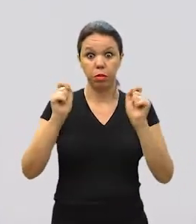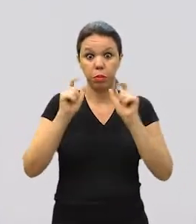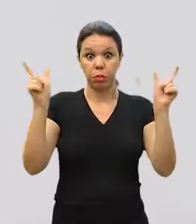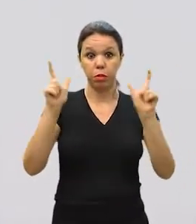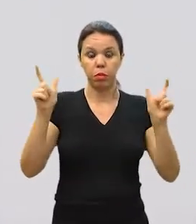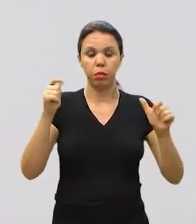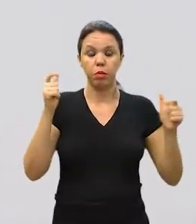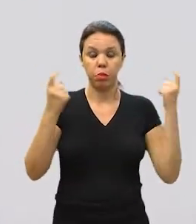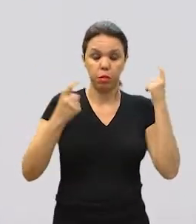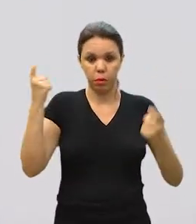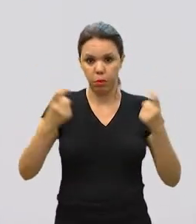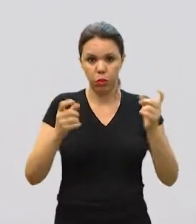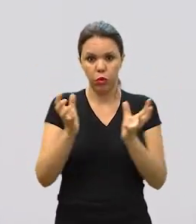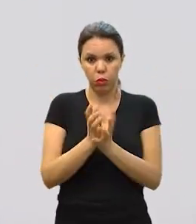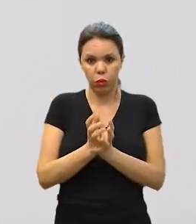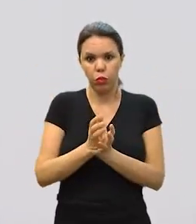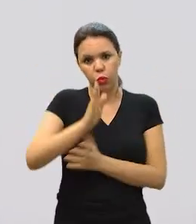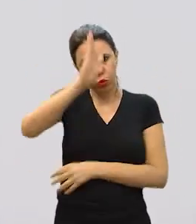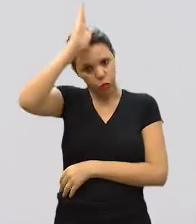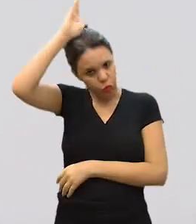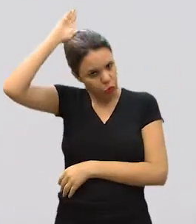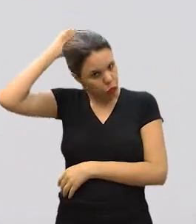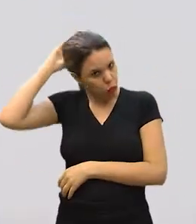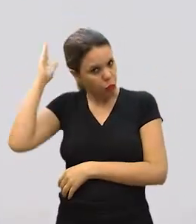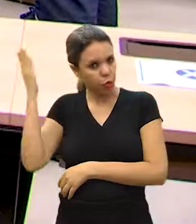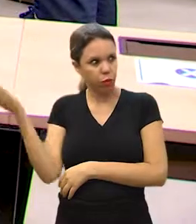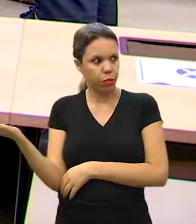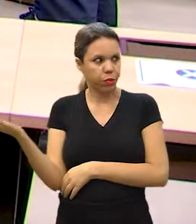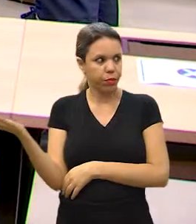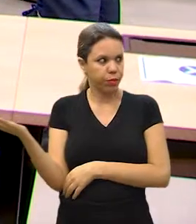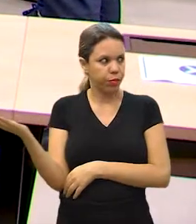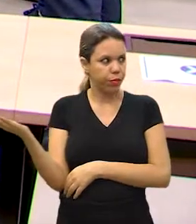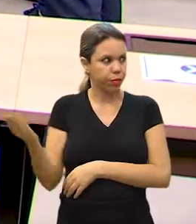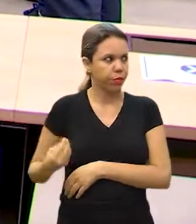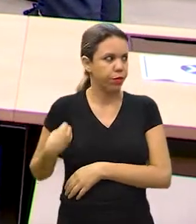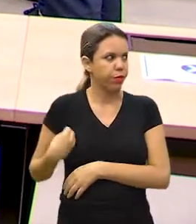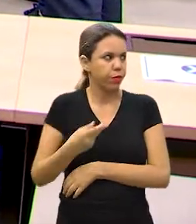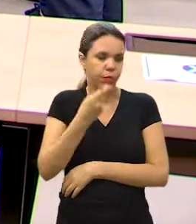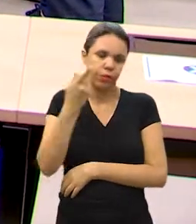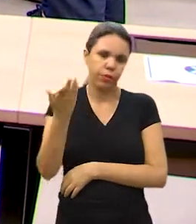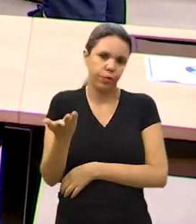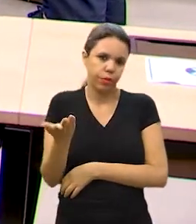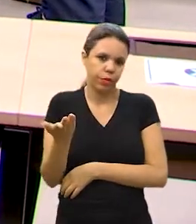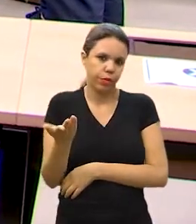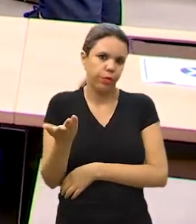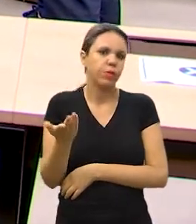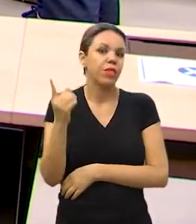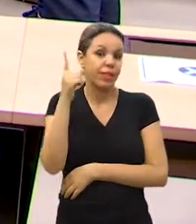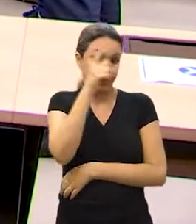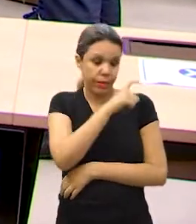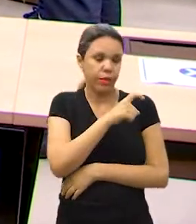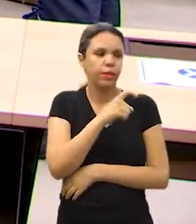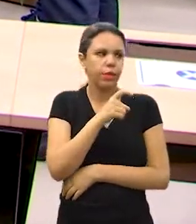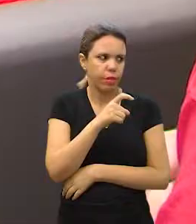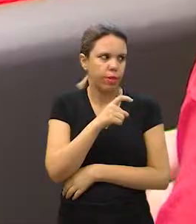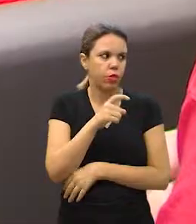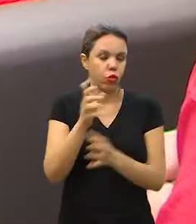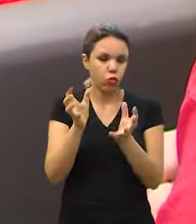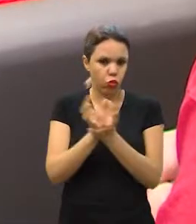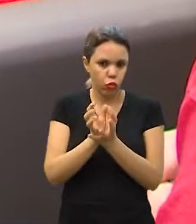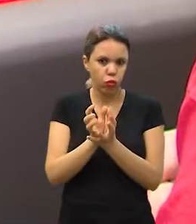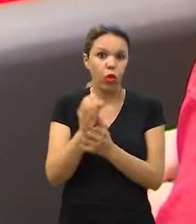de pânico. E essa equipe é a Brigada de Incêndio. Nesse caso que estamos falando aqui, é mais complexo ainda.